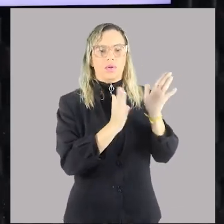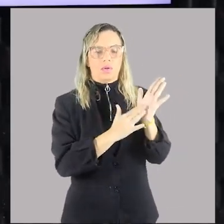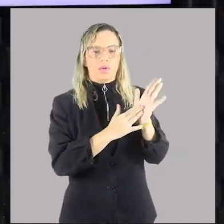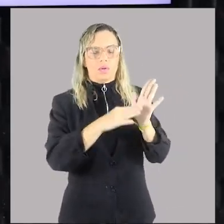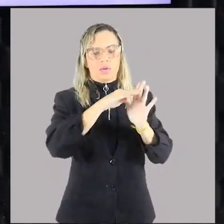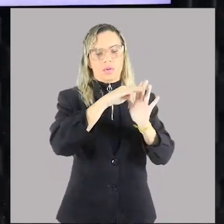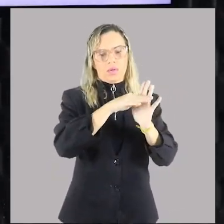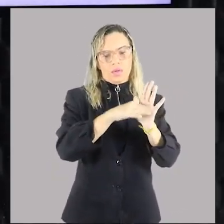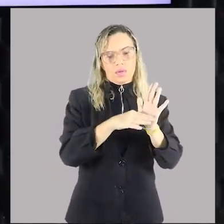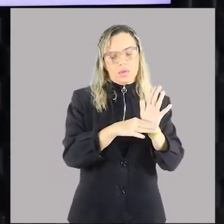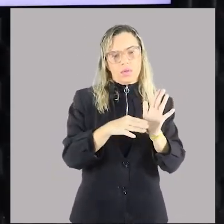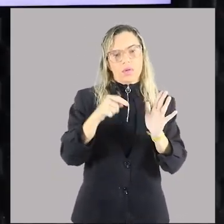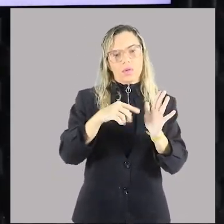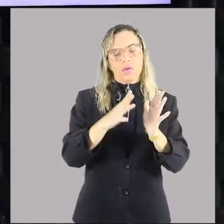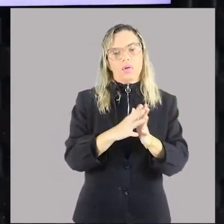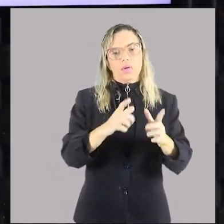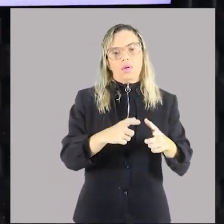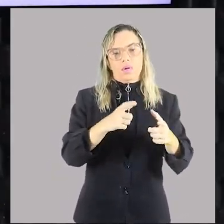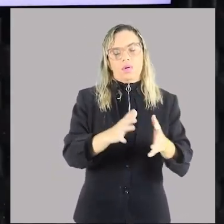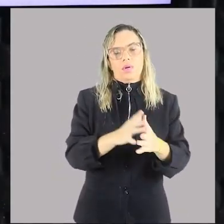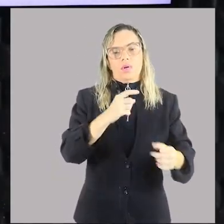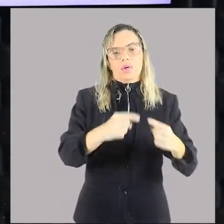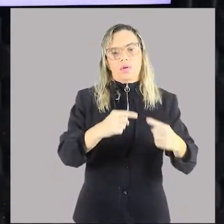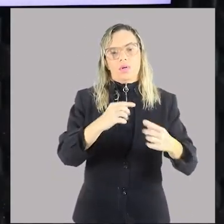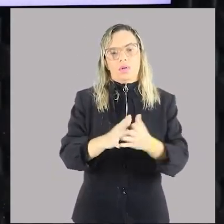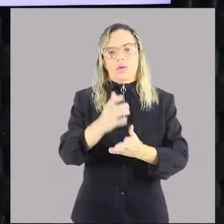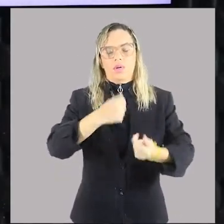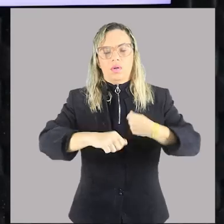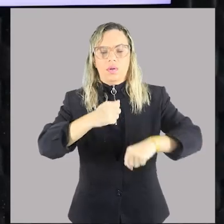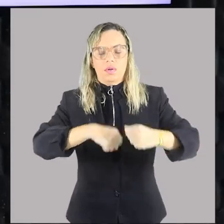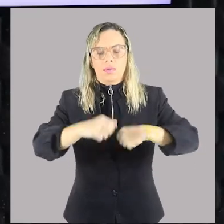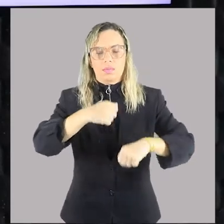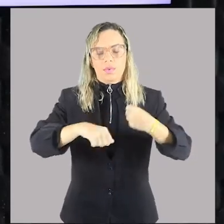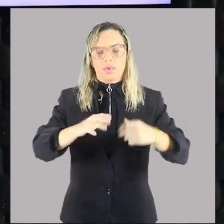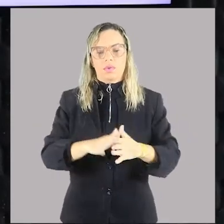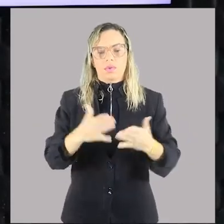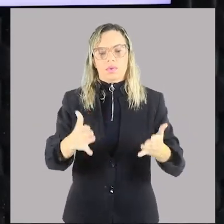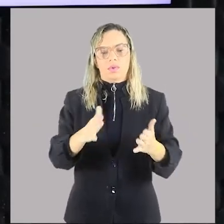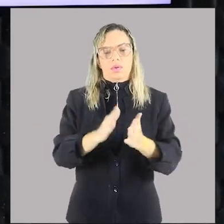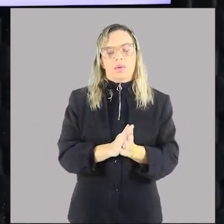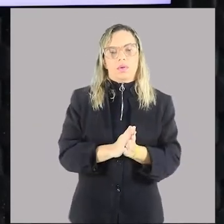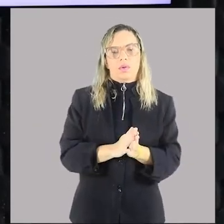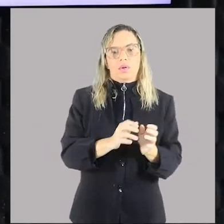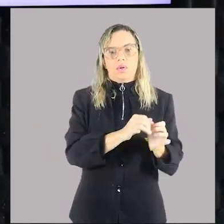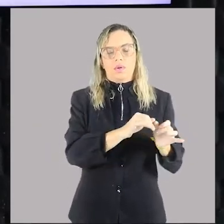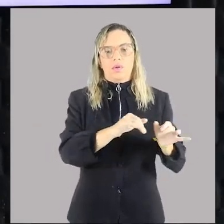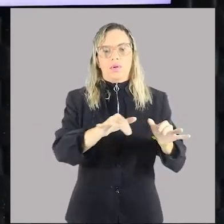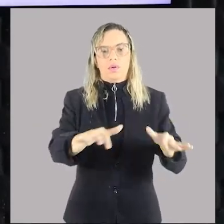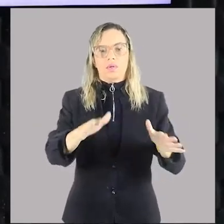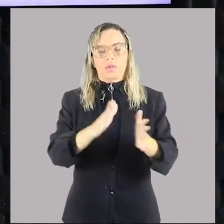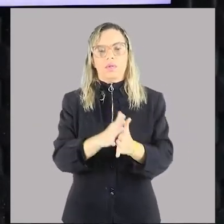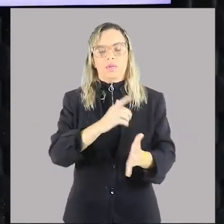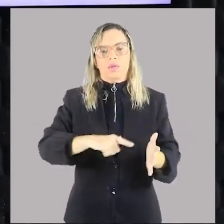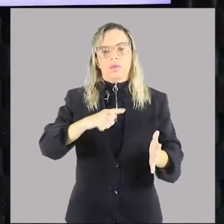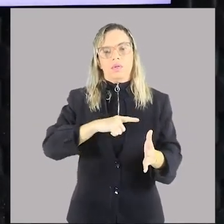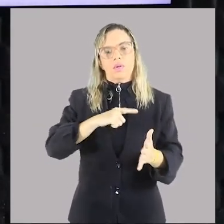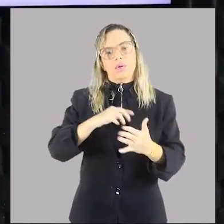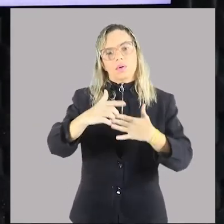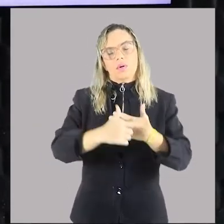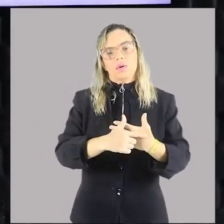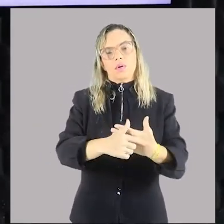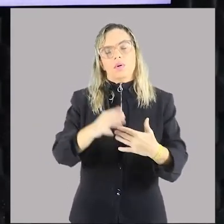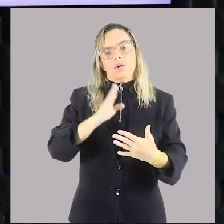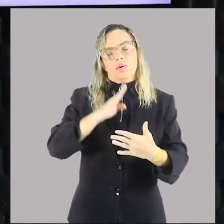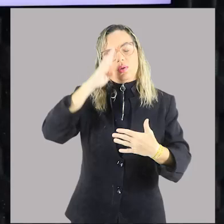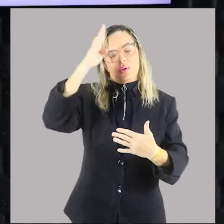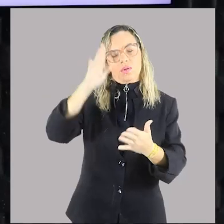existirão entidades políticas e entidades administrativas. Essa descentralização tem como intuito principal que